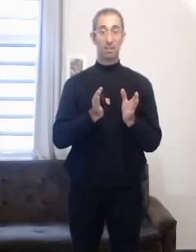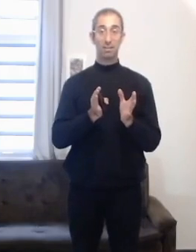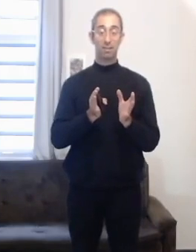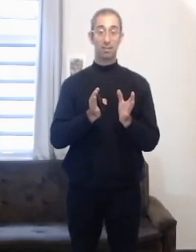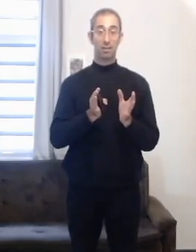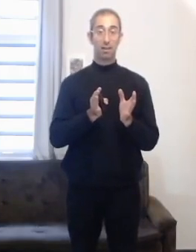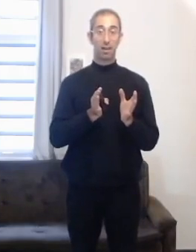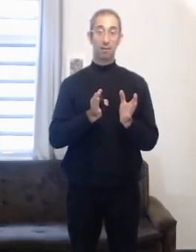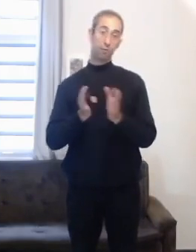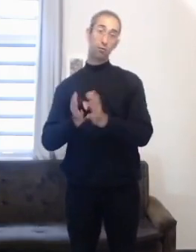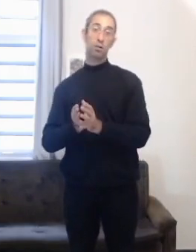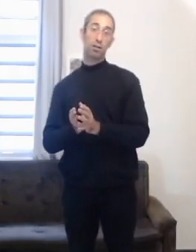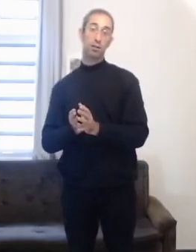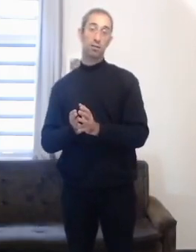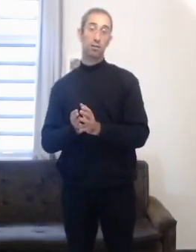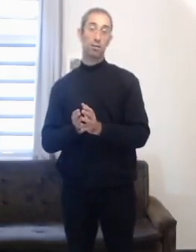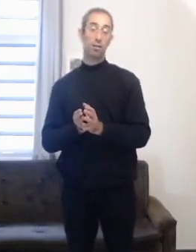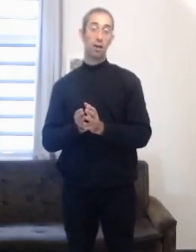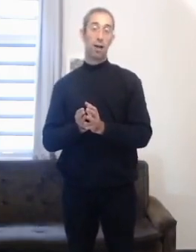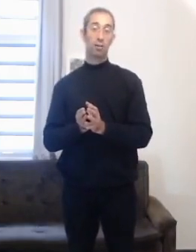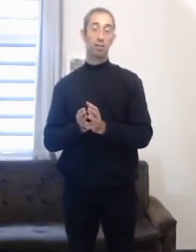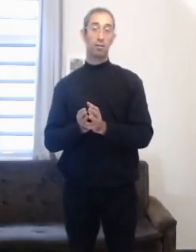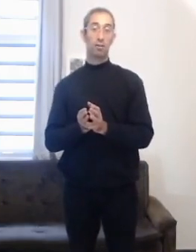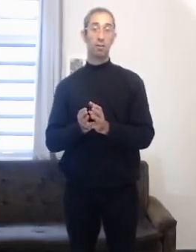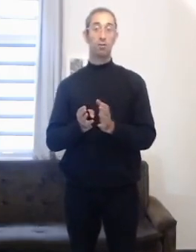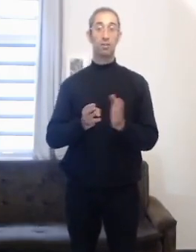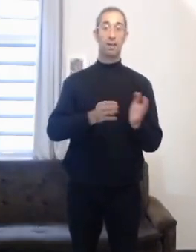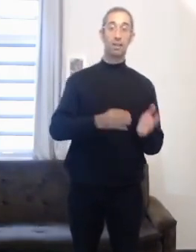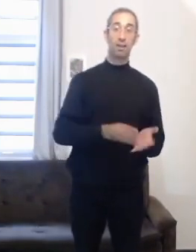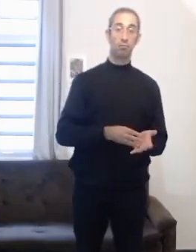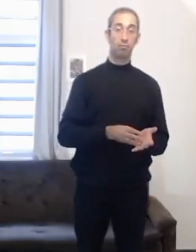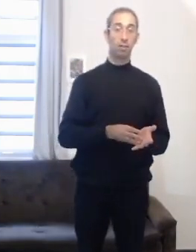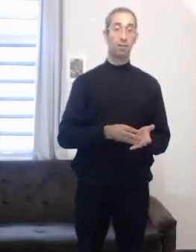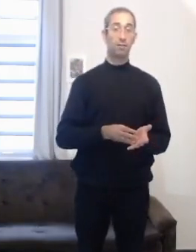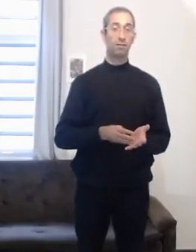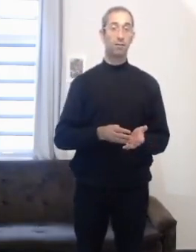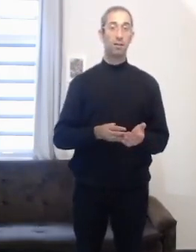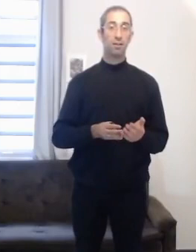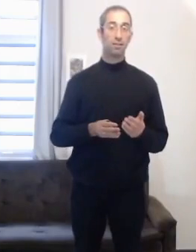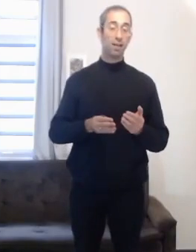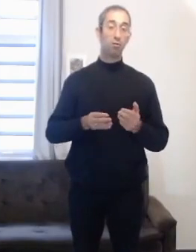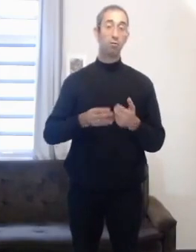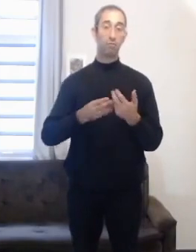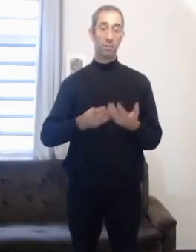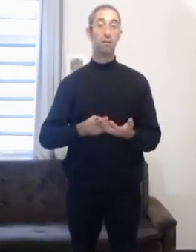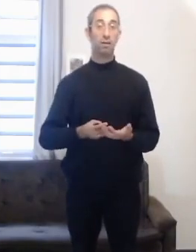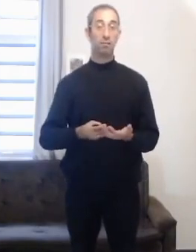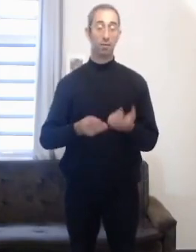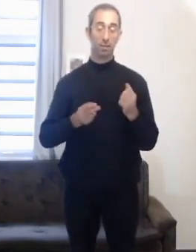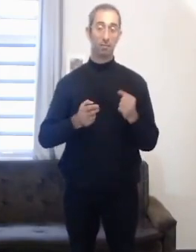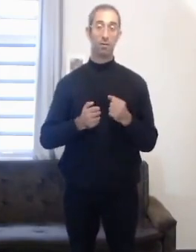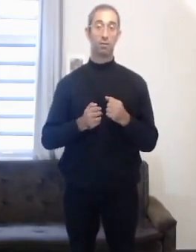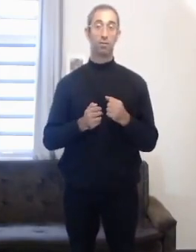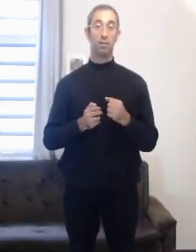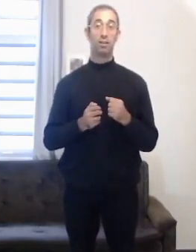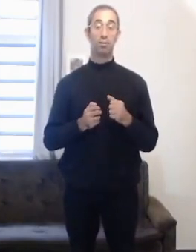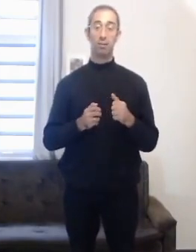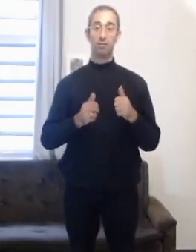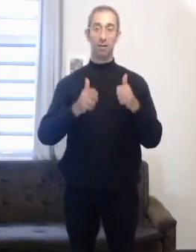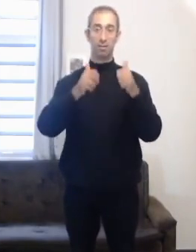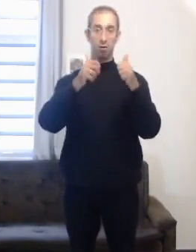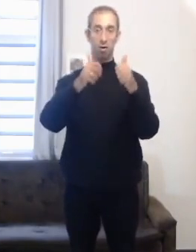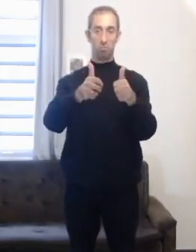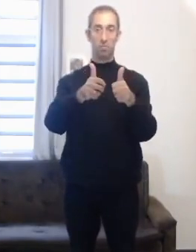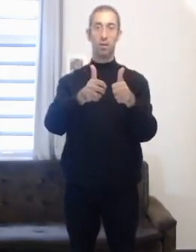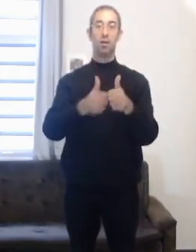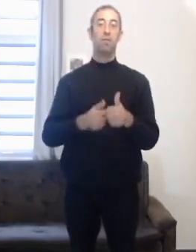nossa pesquisa refuta a nossa teoria ou será que não, né? Se ela confirma, por exemplo, a nossa teoria, então a